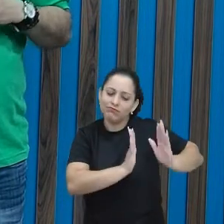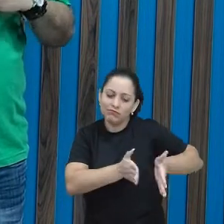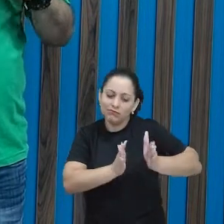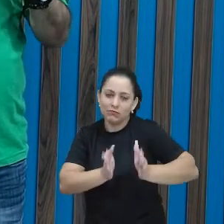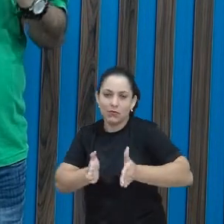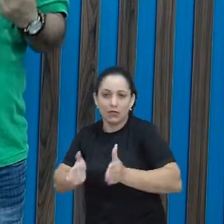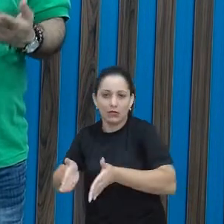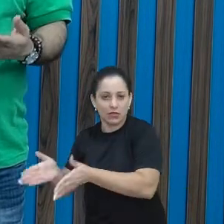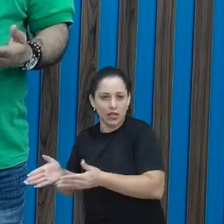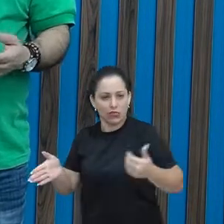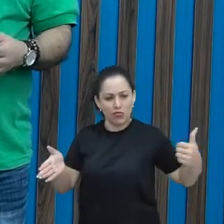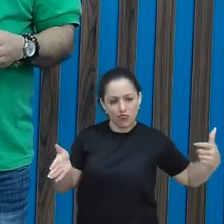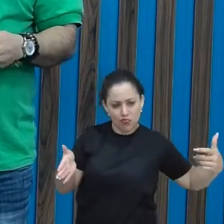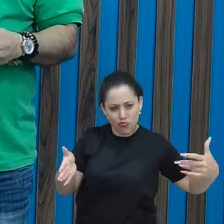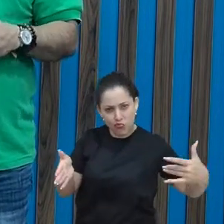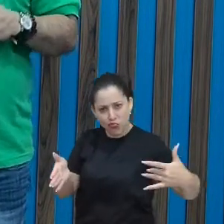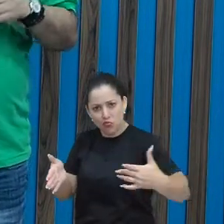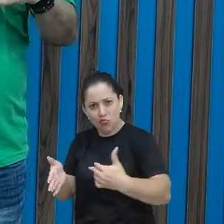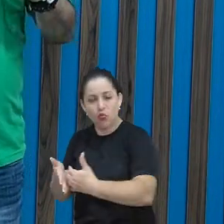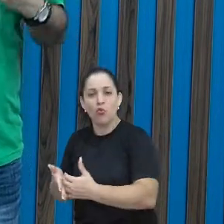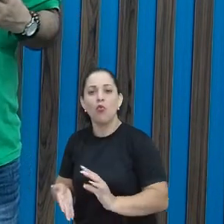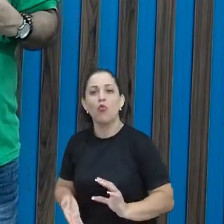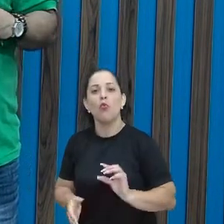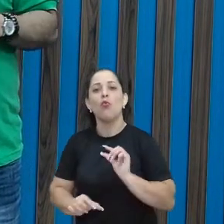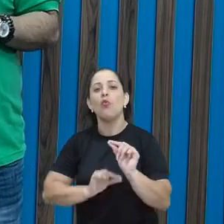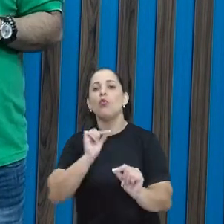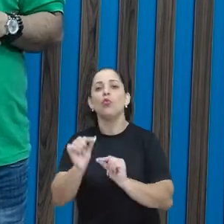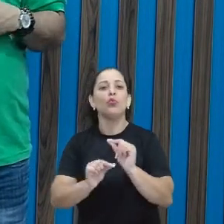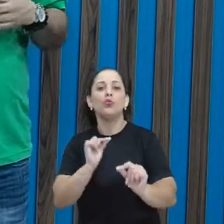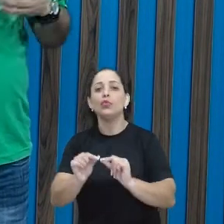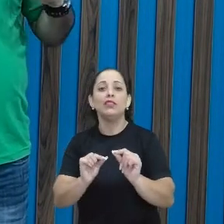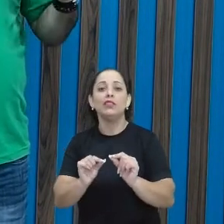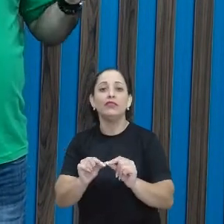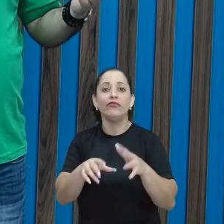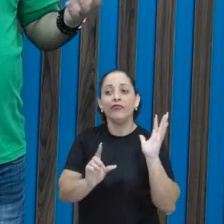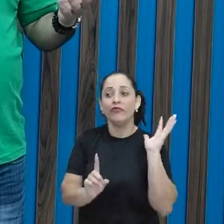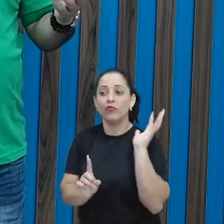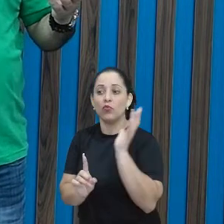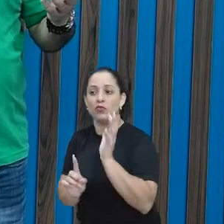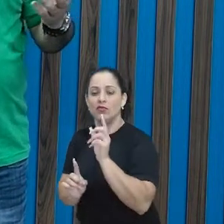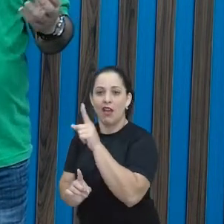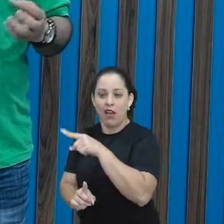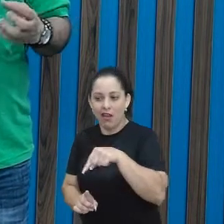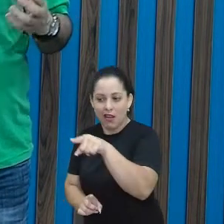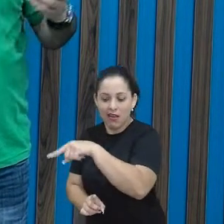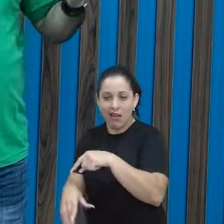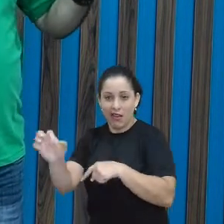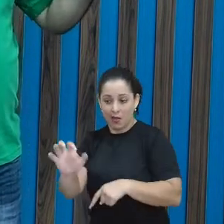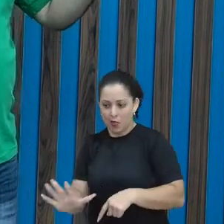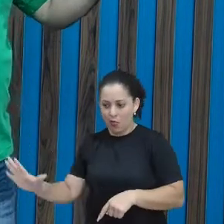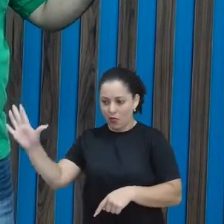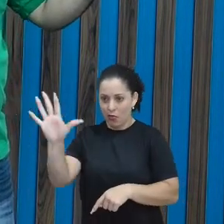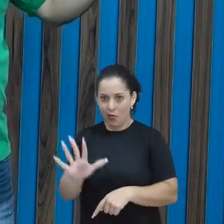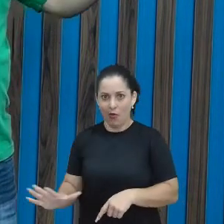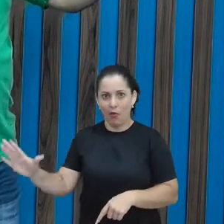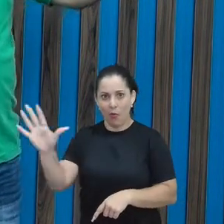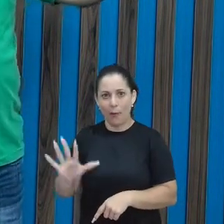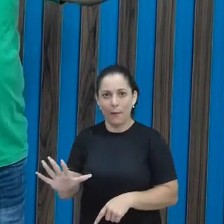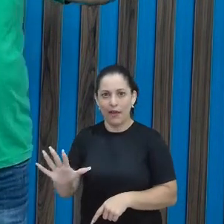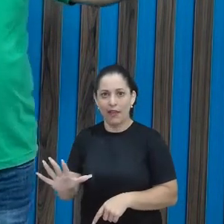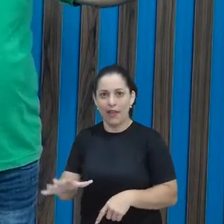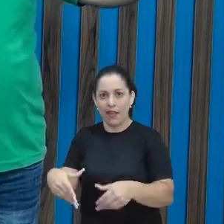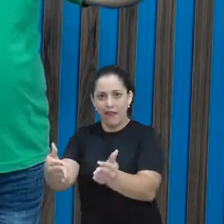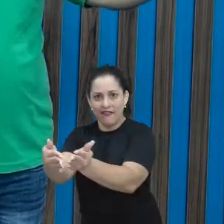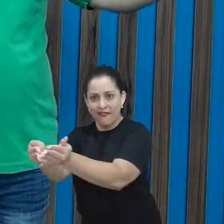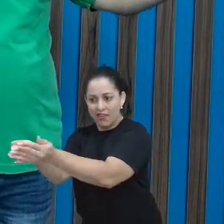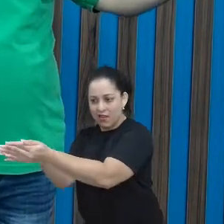colonial ele vai levar a Europa, né, a transportar, né, um grande afluxo de riquezas, né,